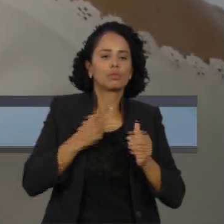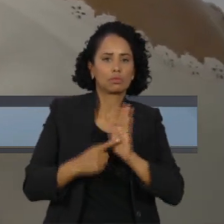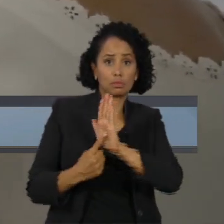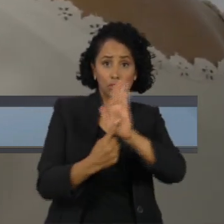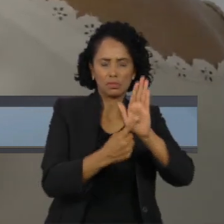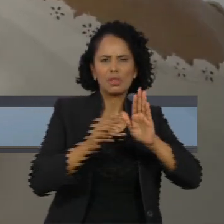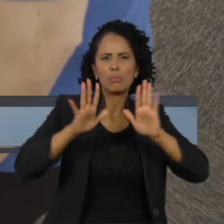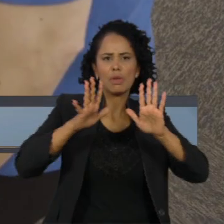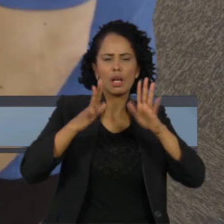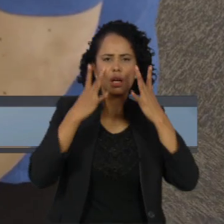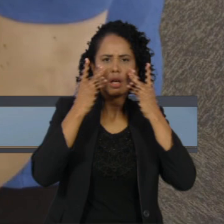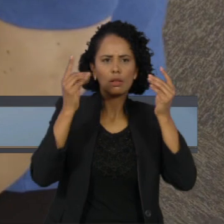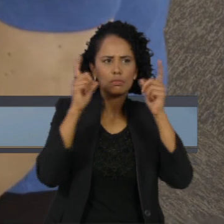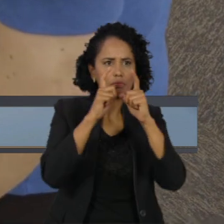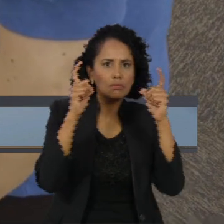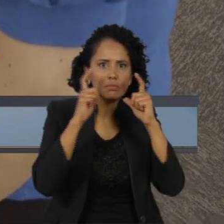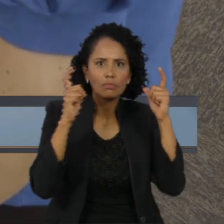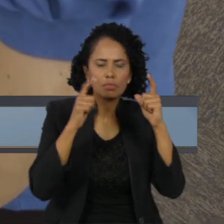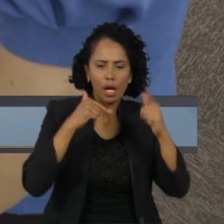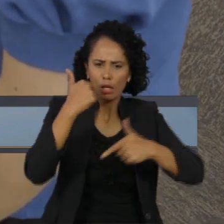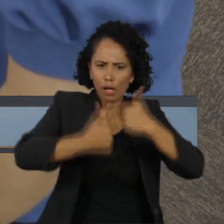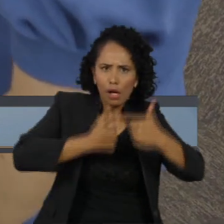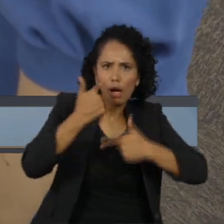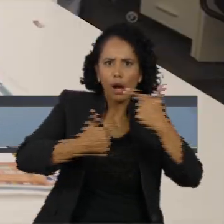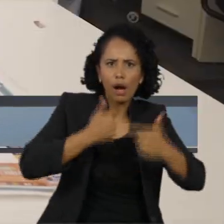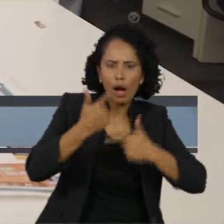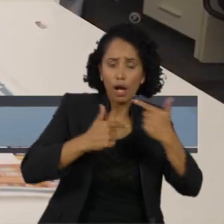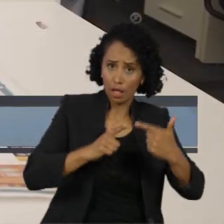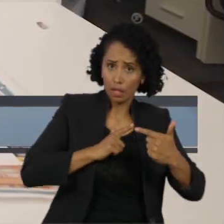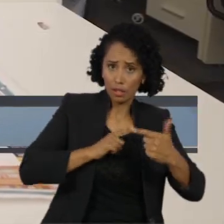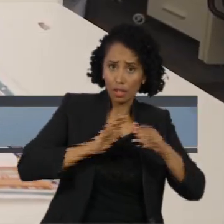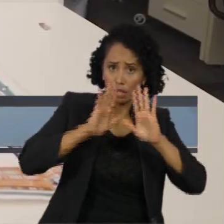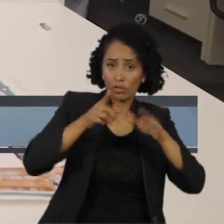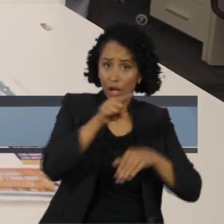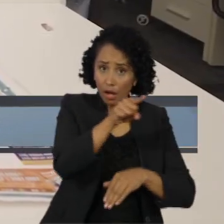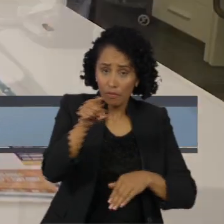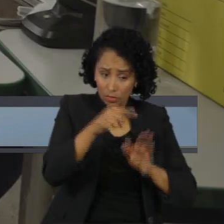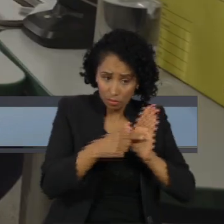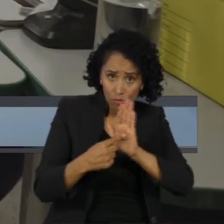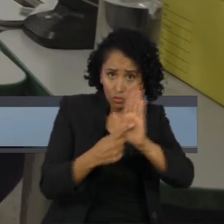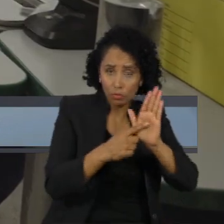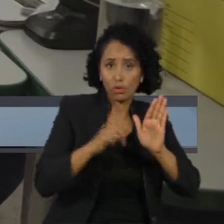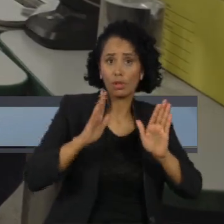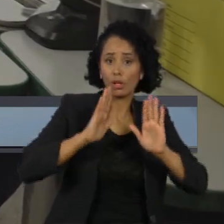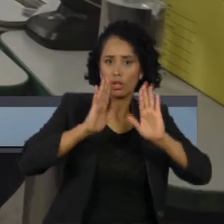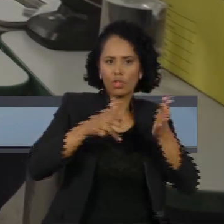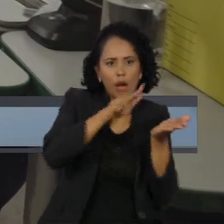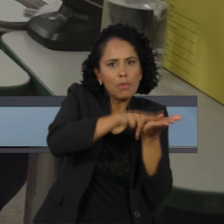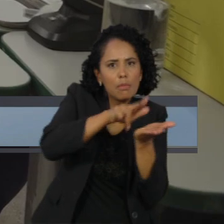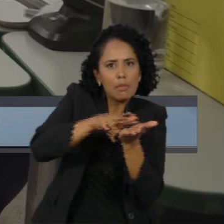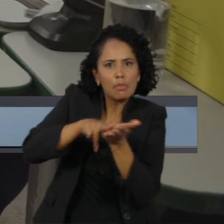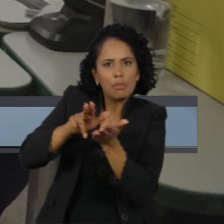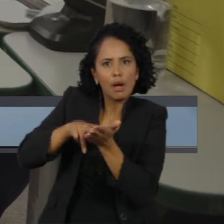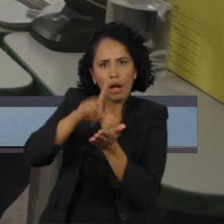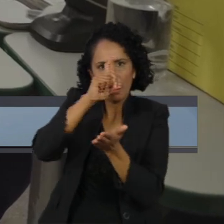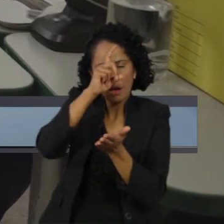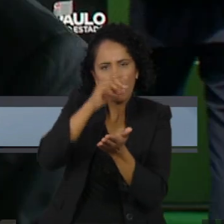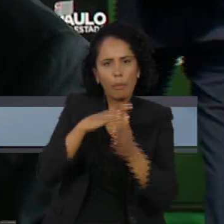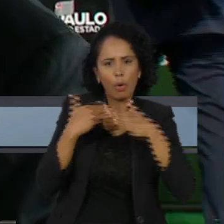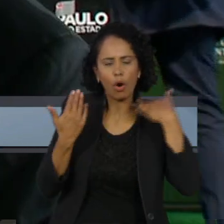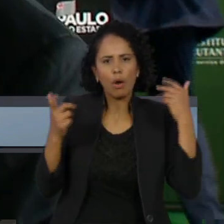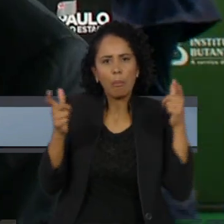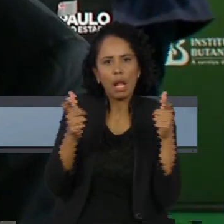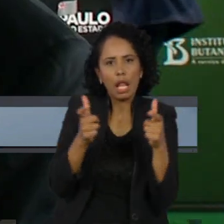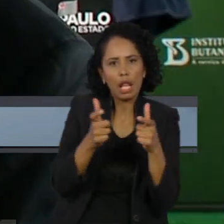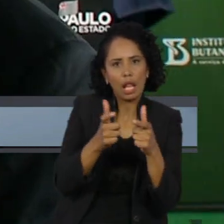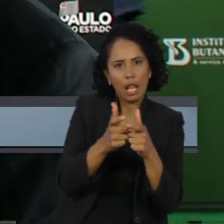no trabalho é, além desses números expressivos que você colocou na sua abertura de redução de internação hospitalar e de óbitos,